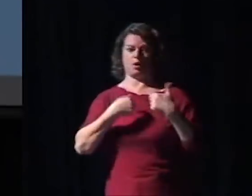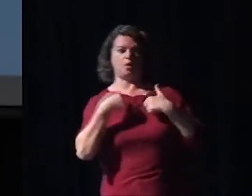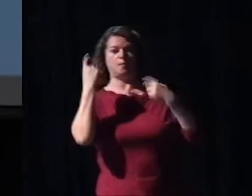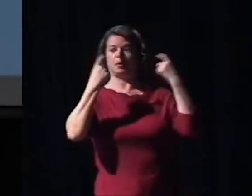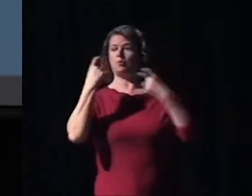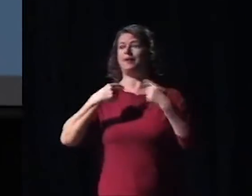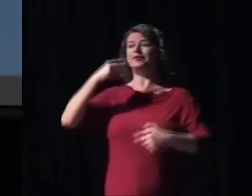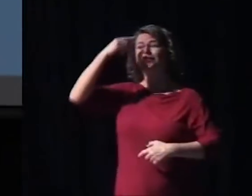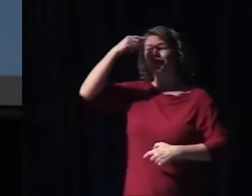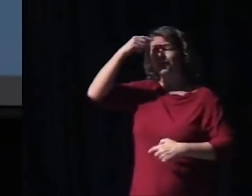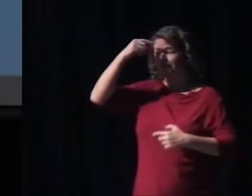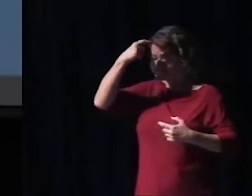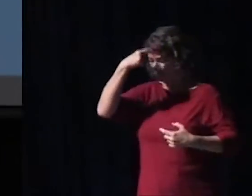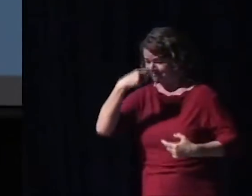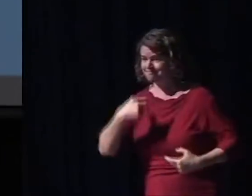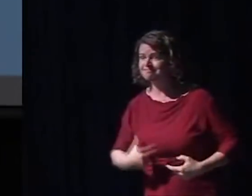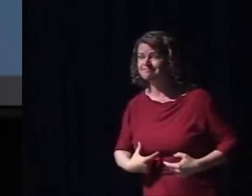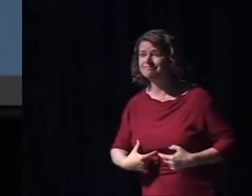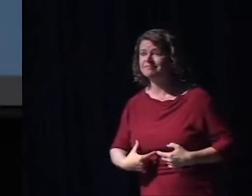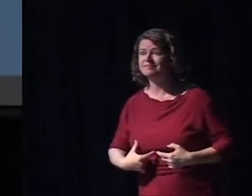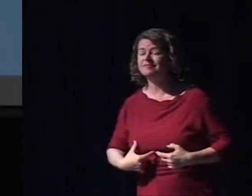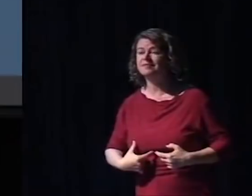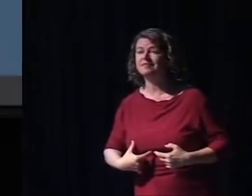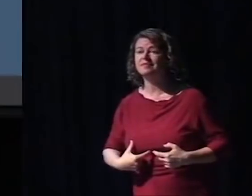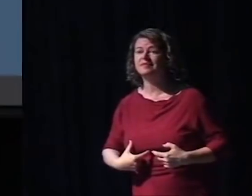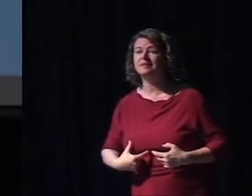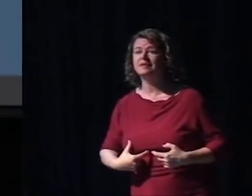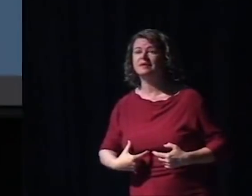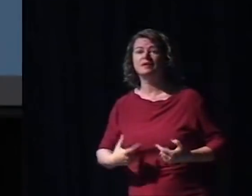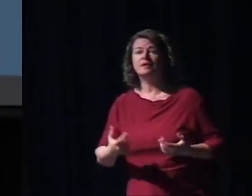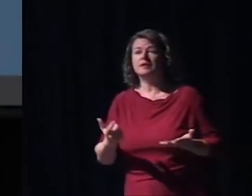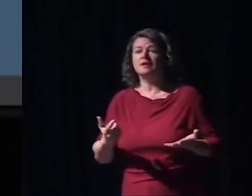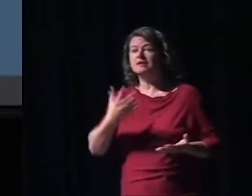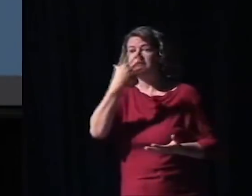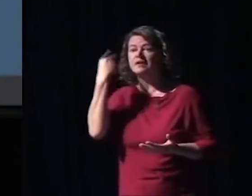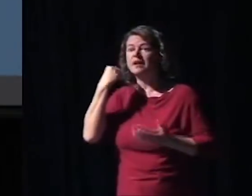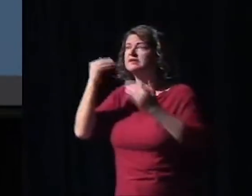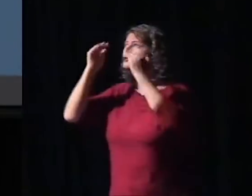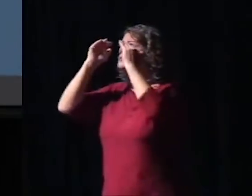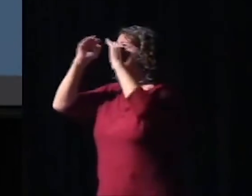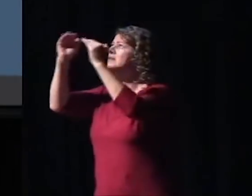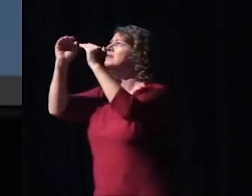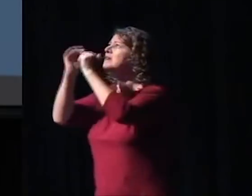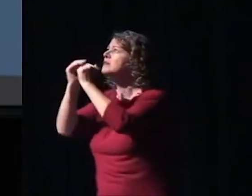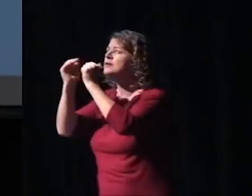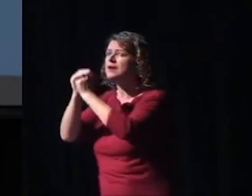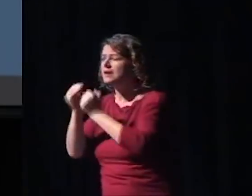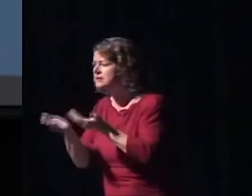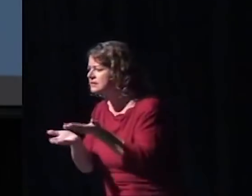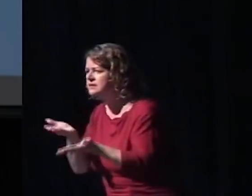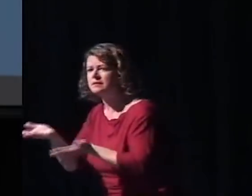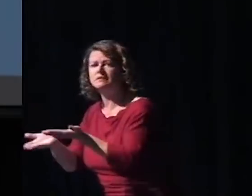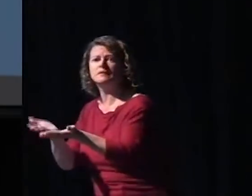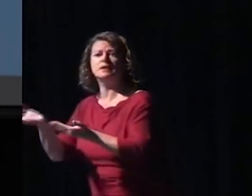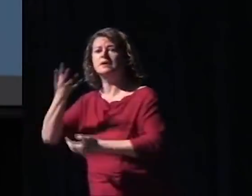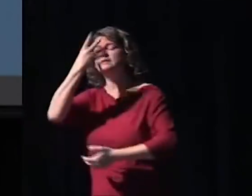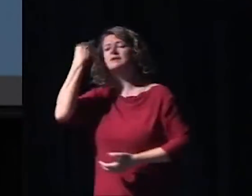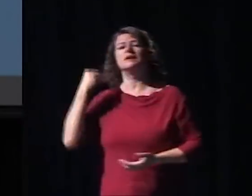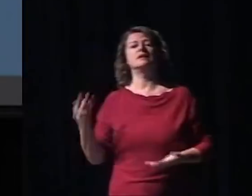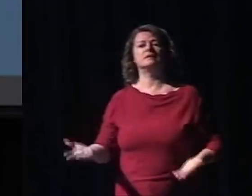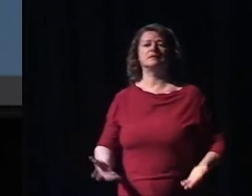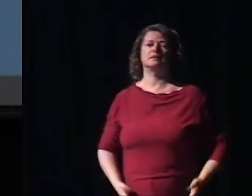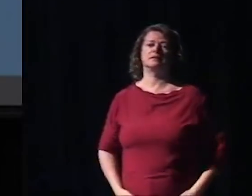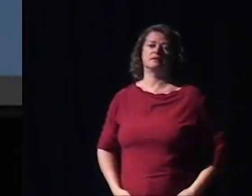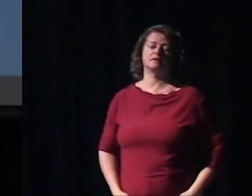Ele fica cego do seu entendimento, ele faz escolhas que são moralmente mortíferas. Ele aborta os